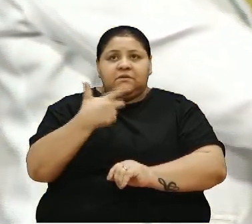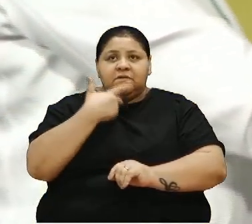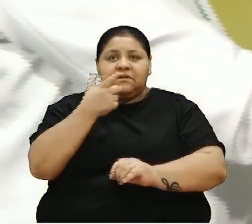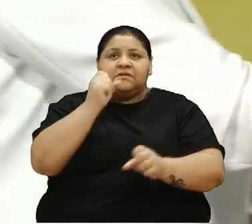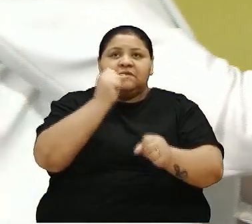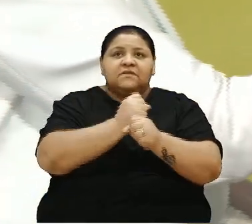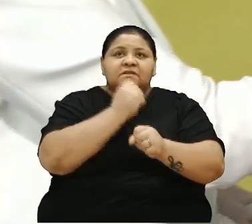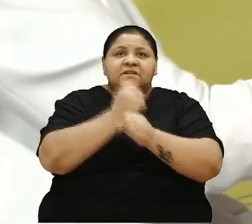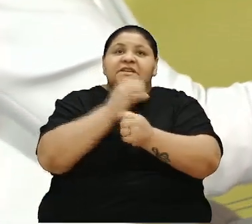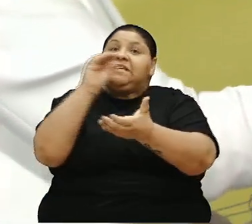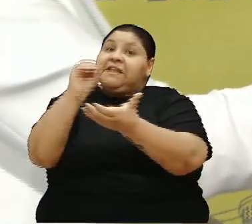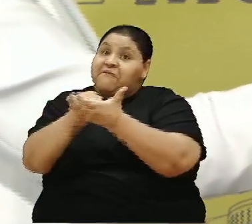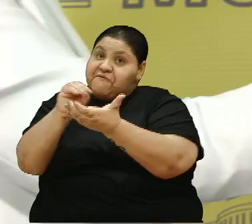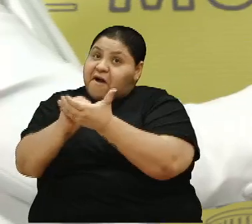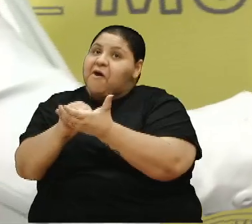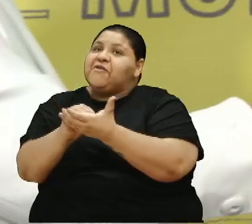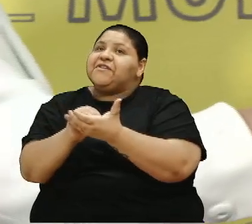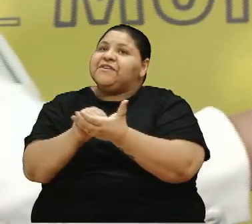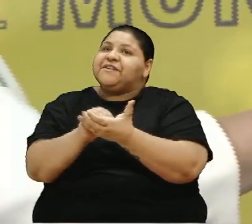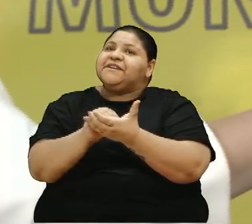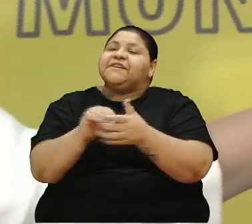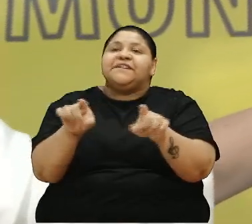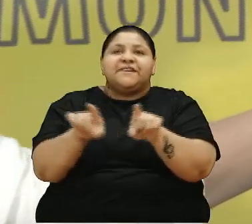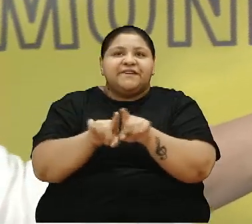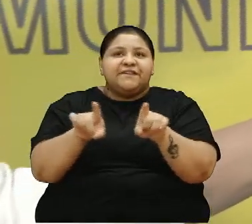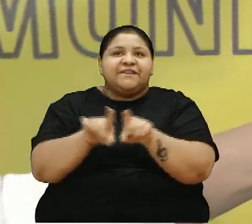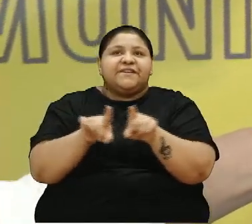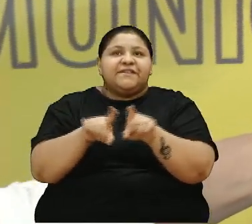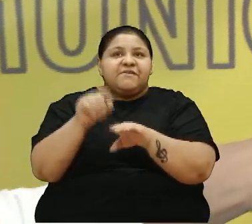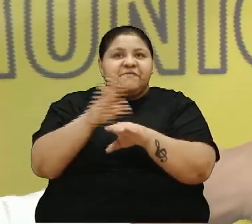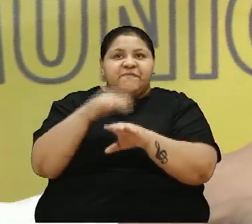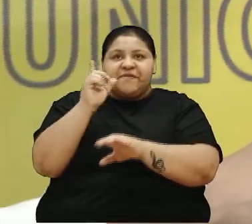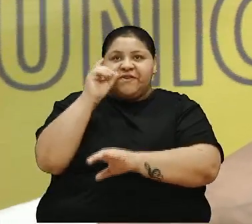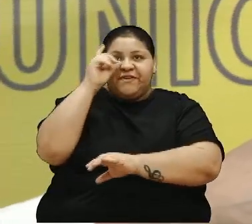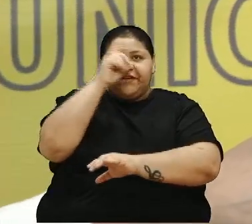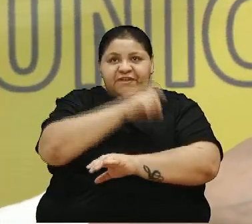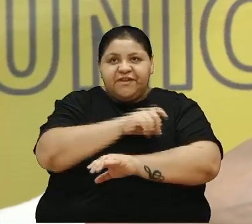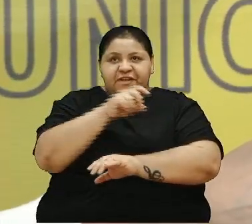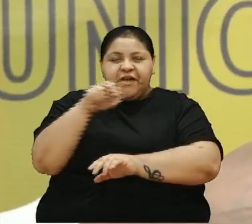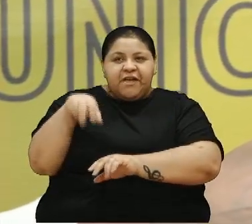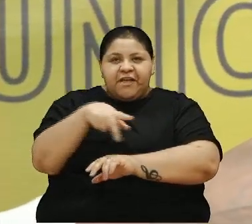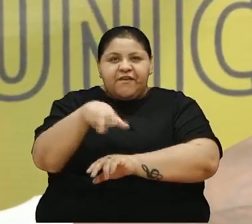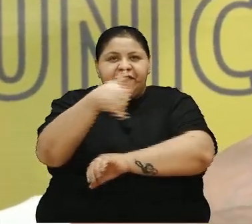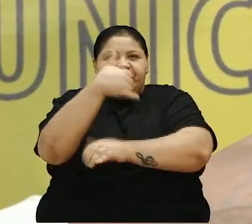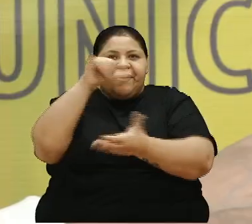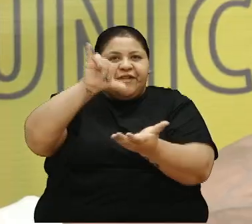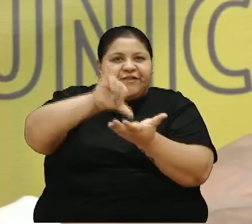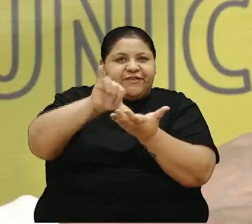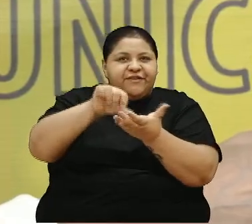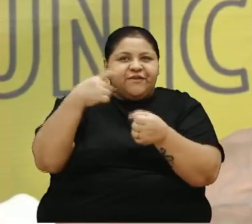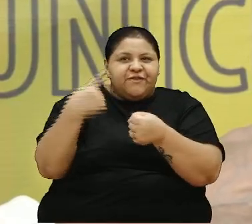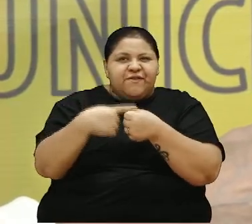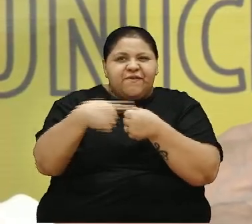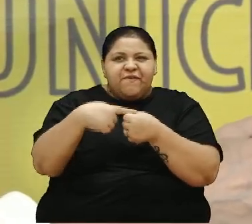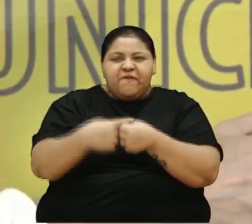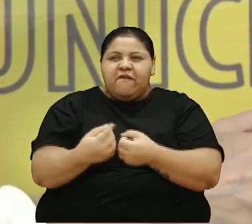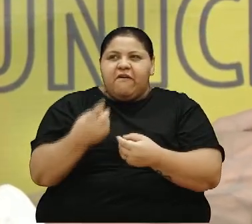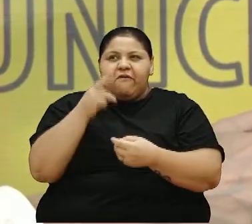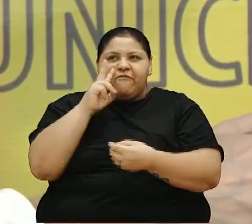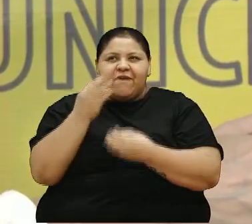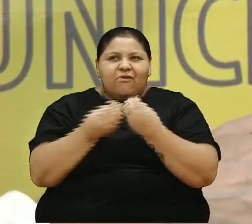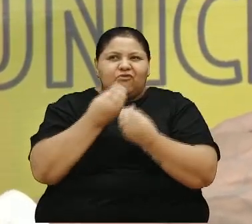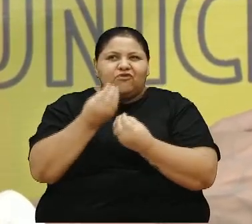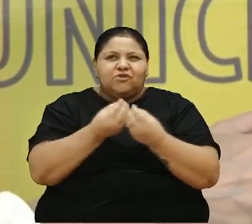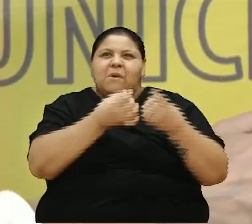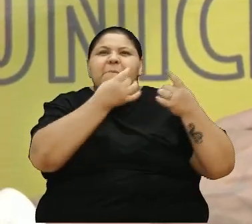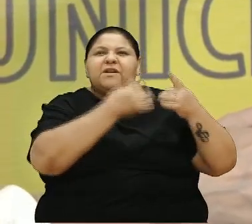obras e da falta de obras públicas, né? São questões que estão cada vez mais complexas. Quem anda no centro da cidade verifica um pouco de desleixo da administração pública